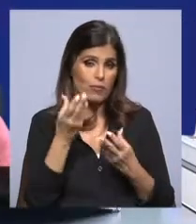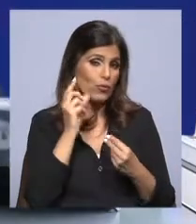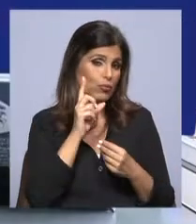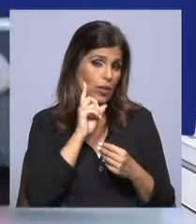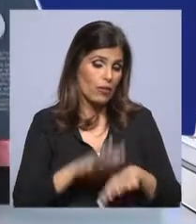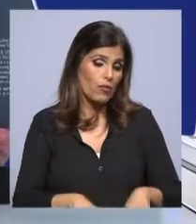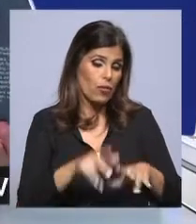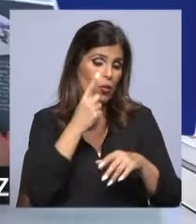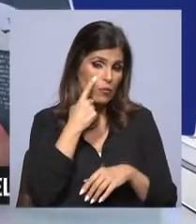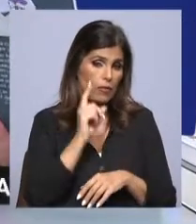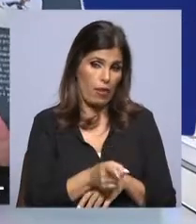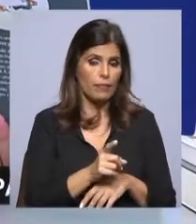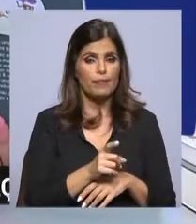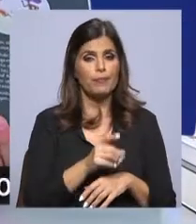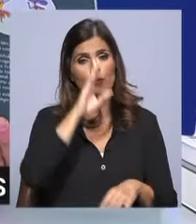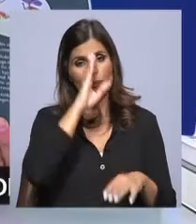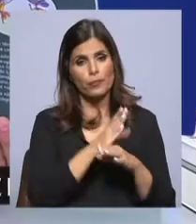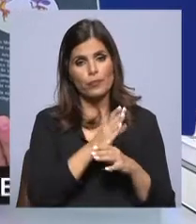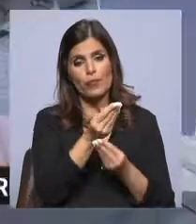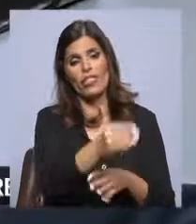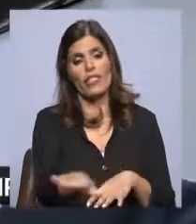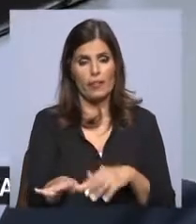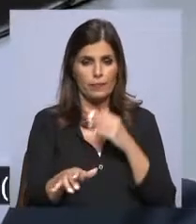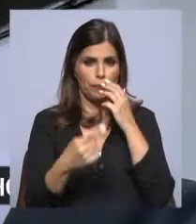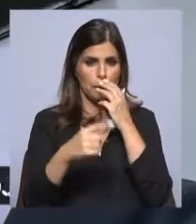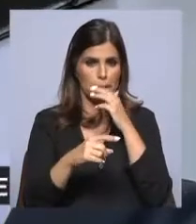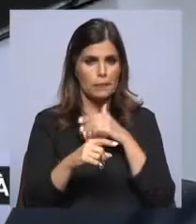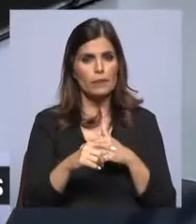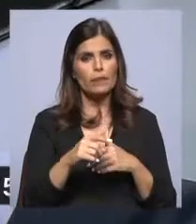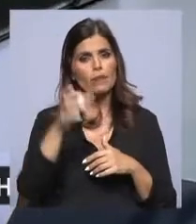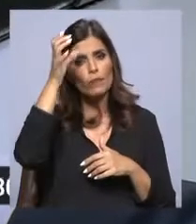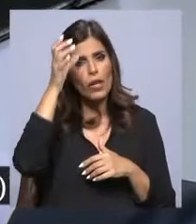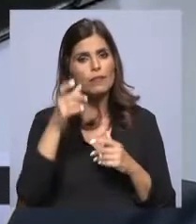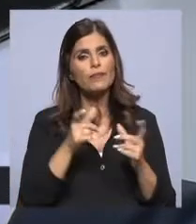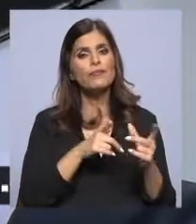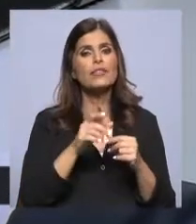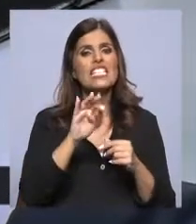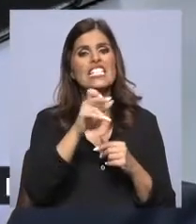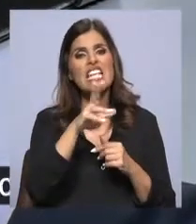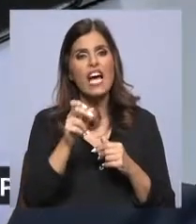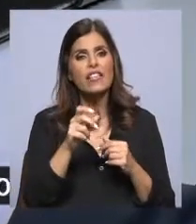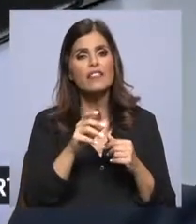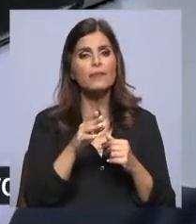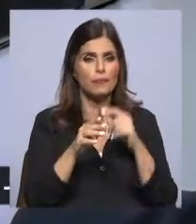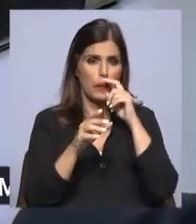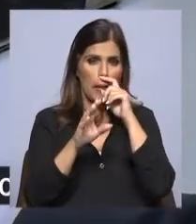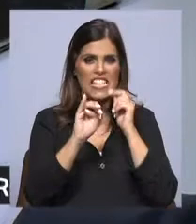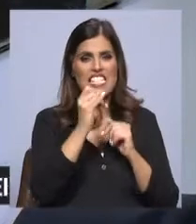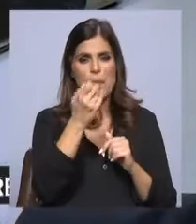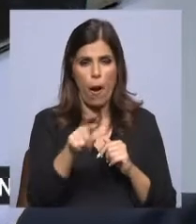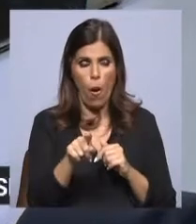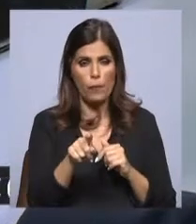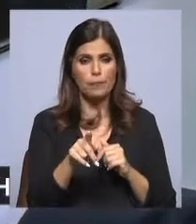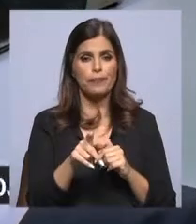do conhecimento. E por último, para os mais pequenininhos, nós temos aqui os gênios Estrela, Sara e Simão Estrela, numa missão ambiental